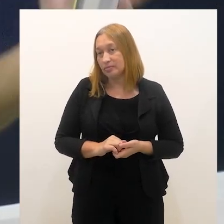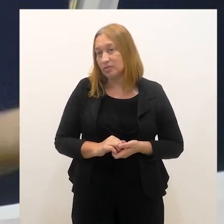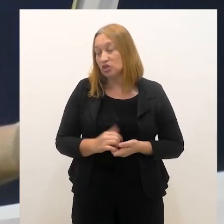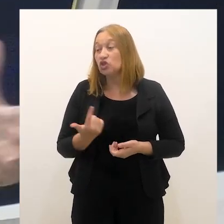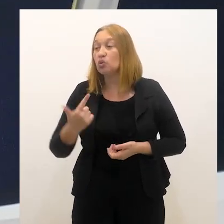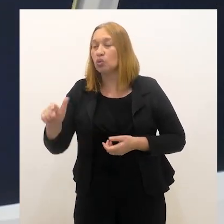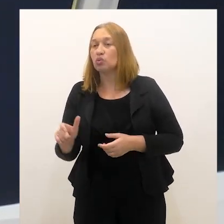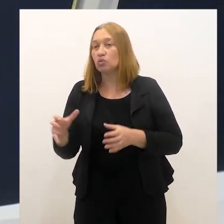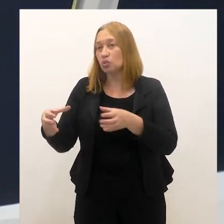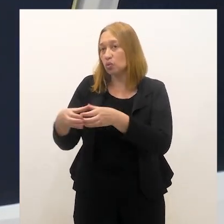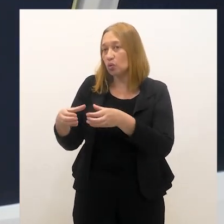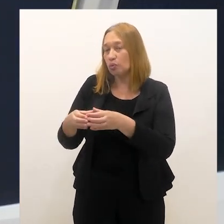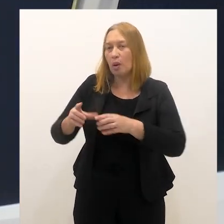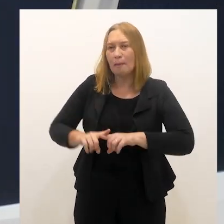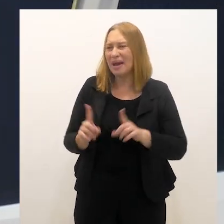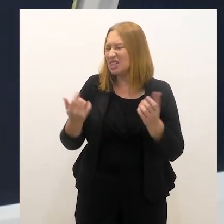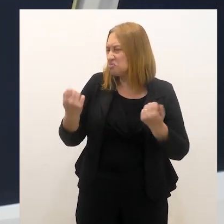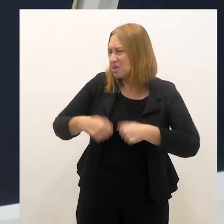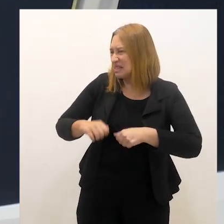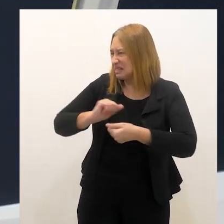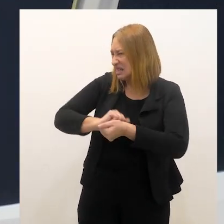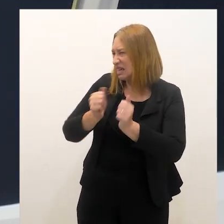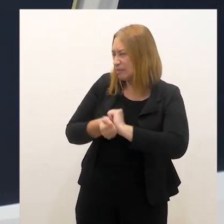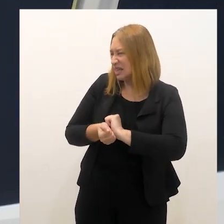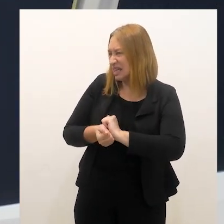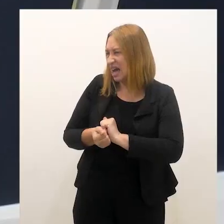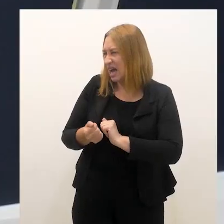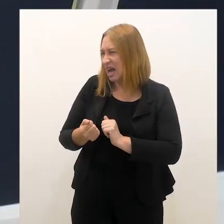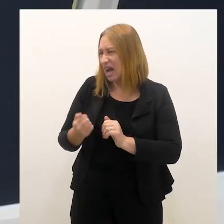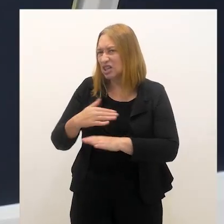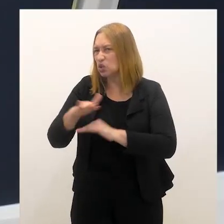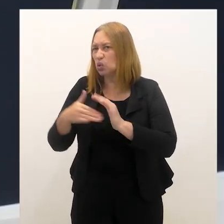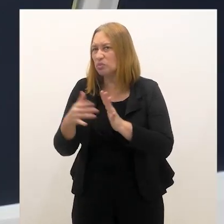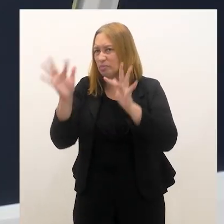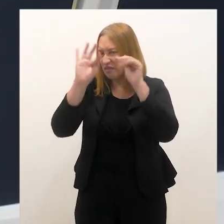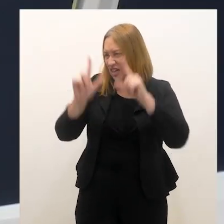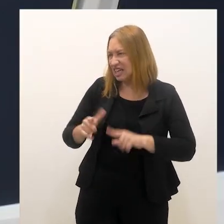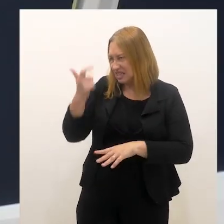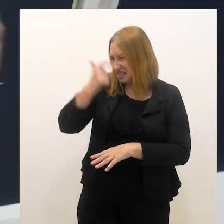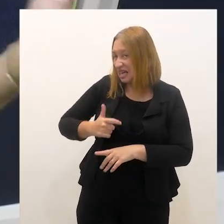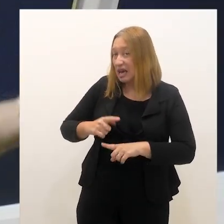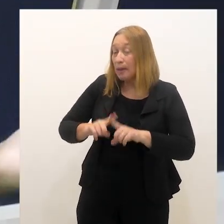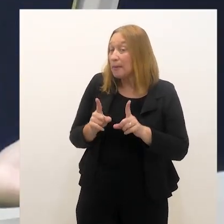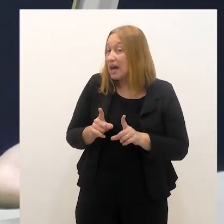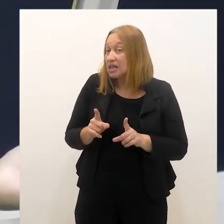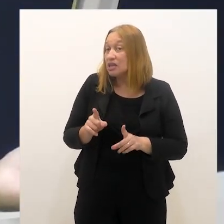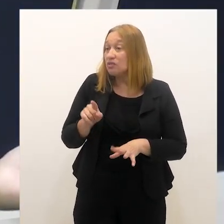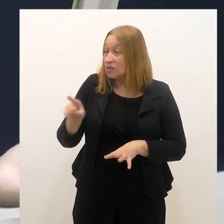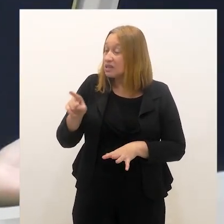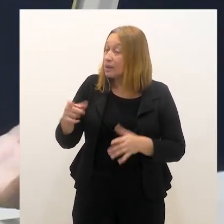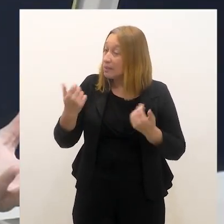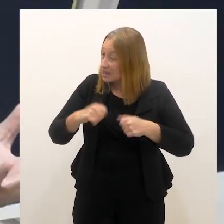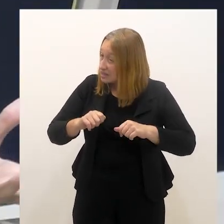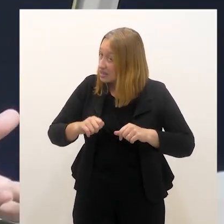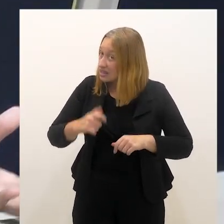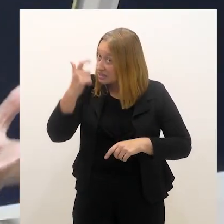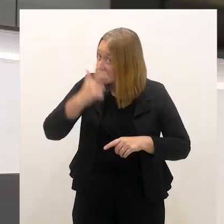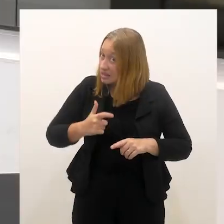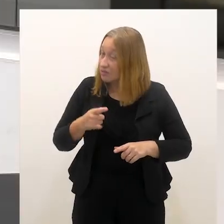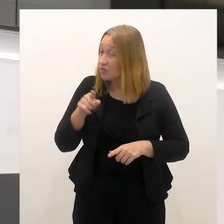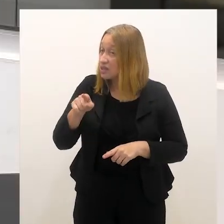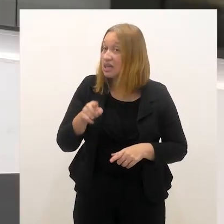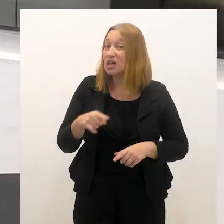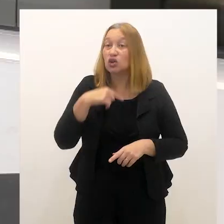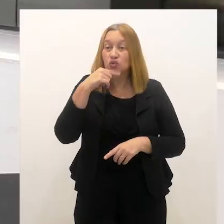da maioria. Mas você não precisa se adequar à maioria para ser feliz. Você tem que ser você. Isso Então, me